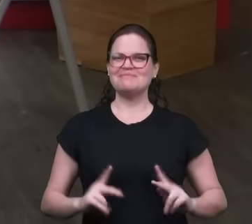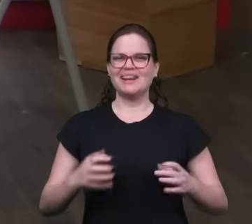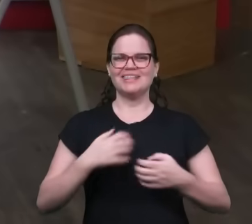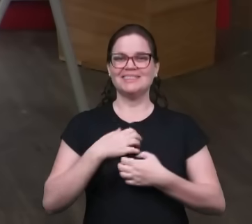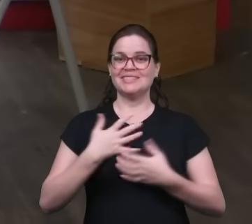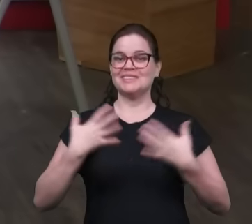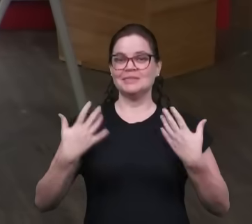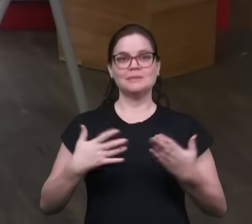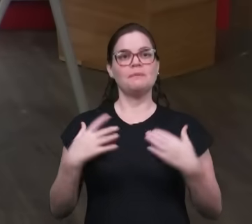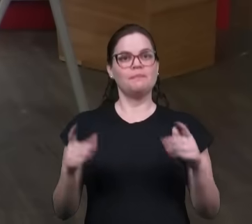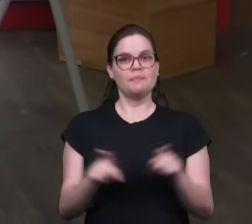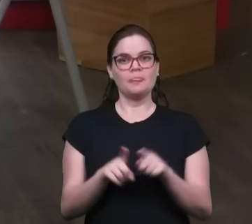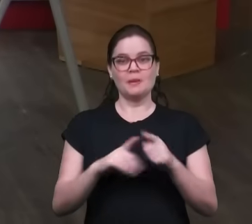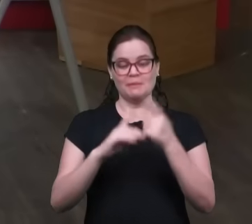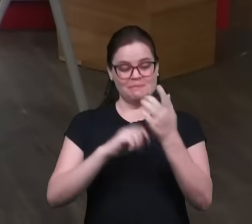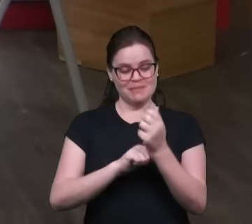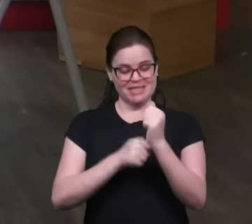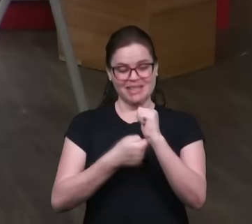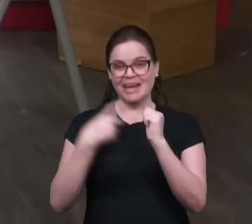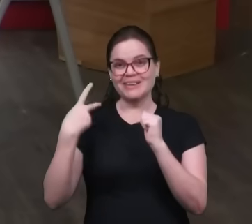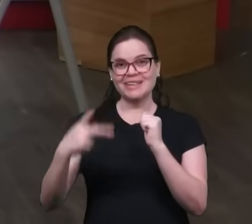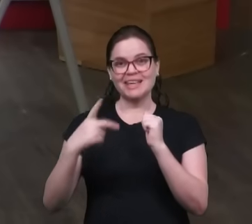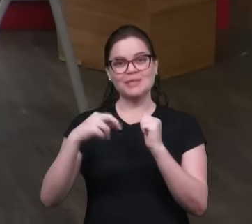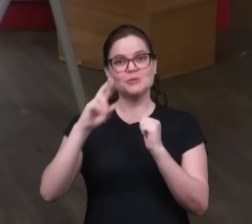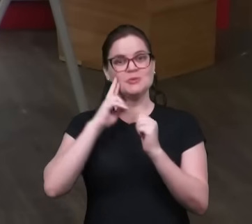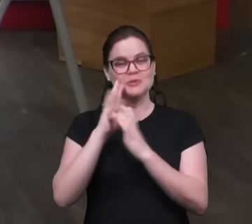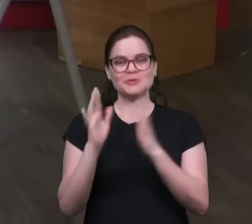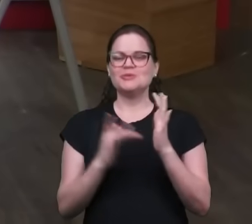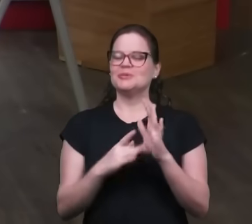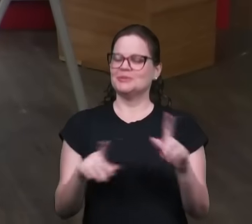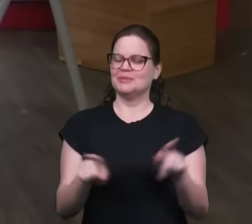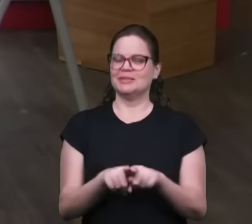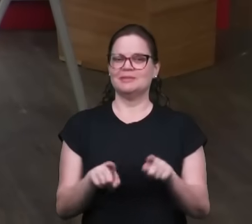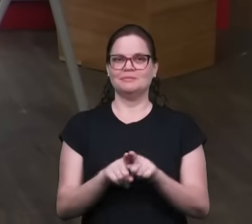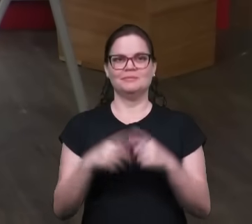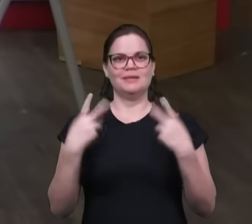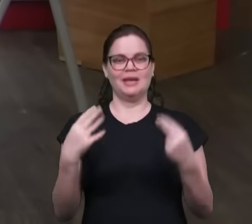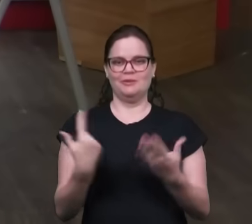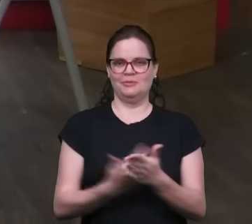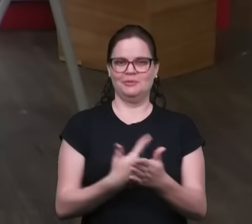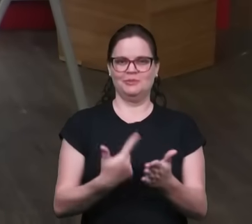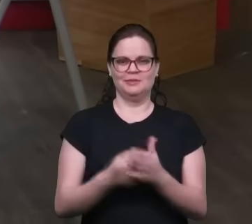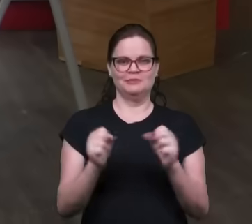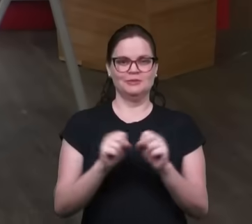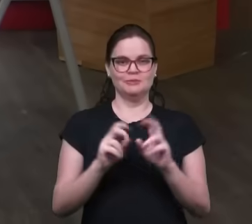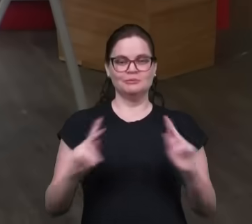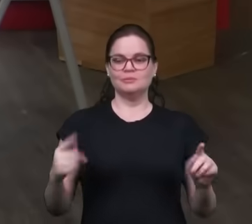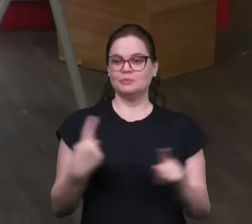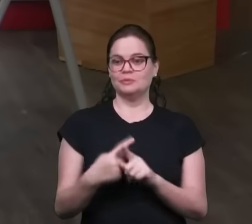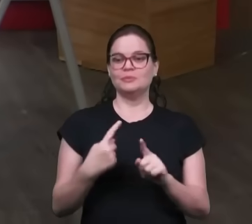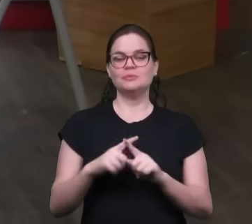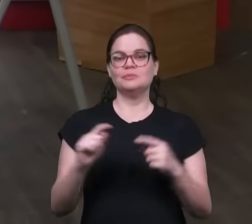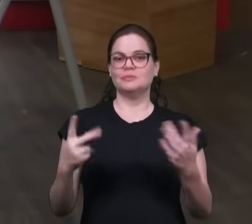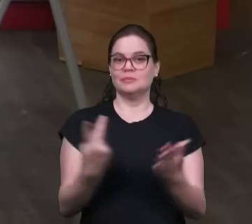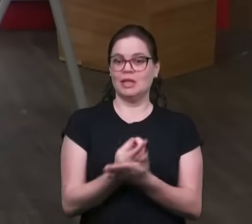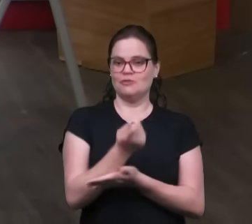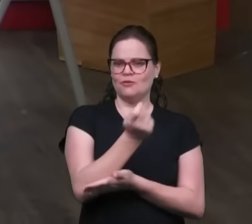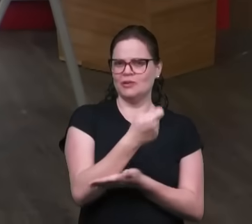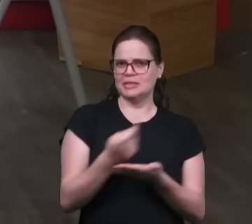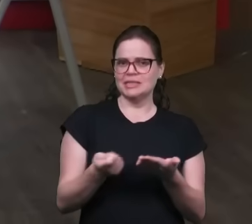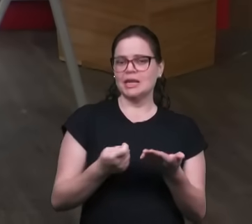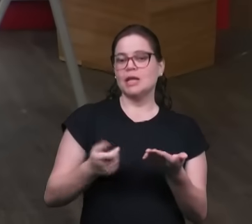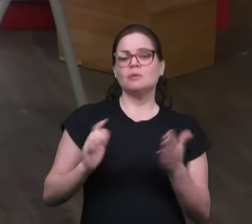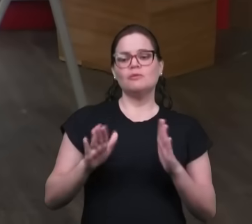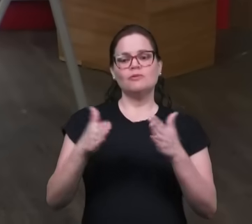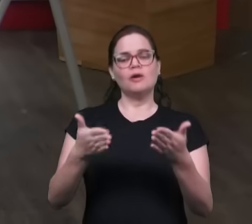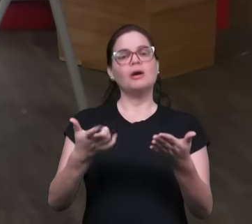mais nós entramos dos mistérios do Senhor, né? Nesses aspectos, principalmente o livro de Apocalipse, né? Exato. Que foi escrito para a igreja dessa hora, né? Para